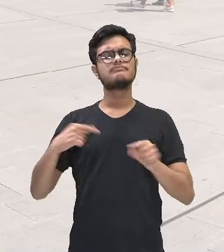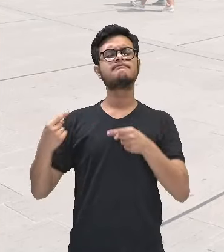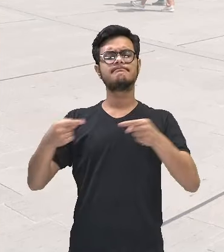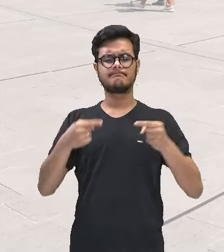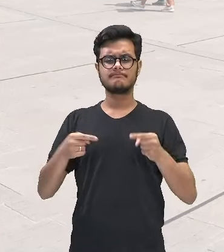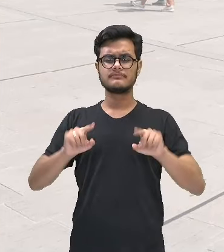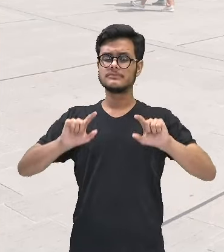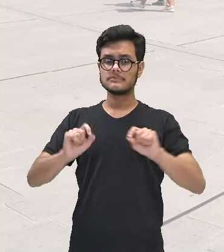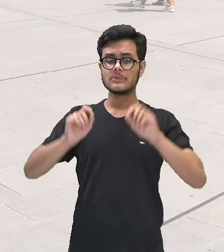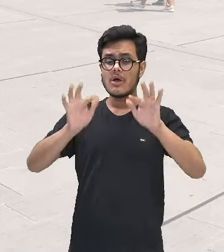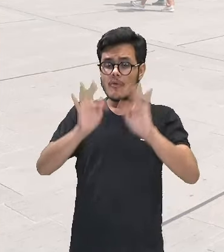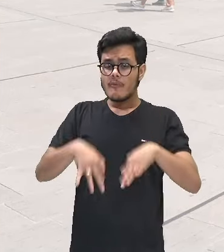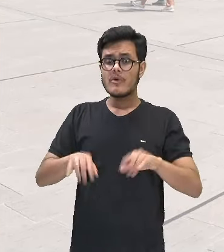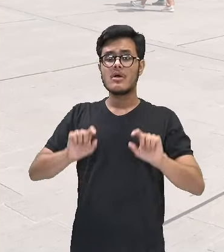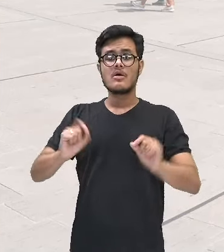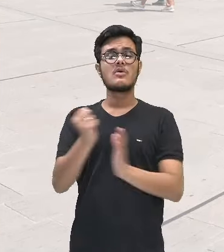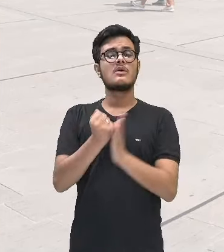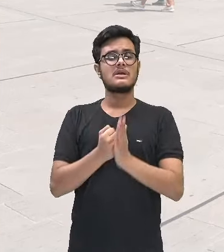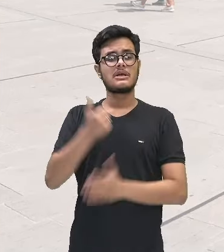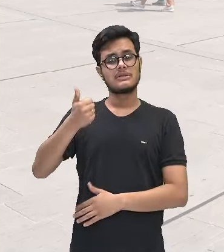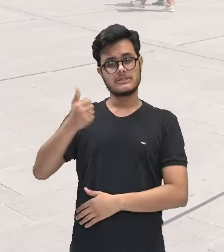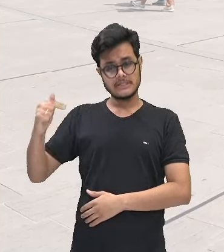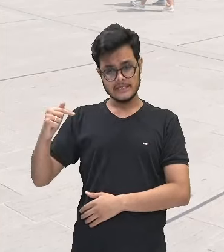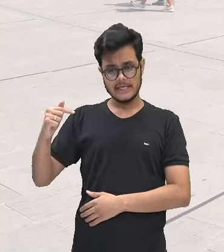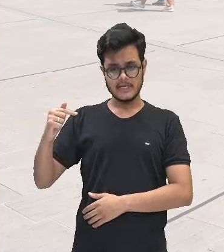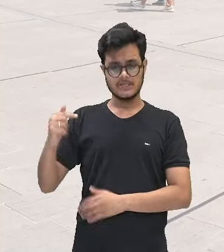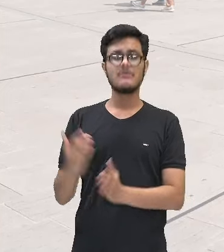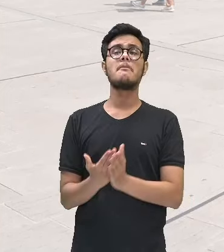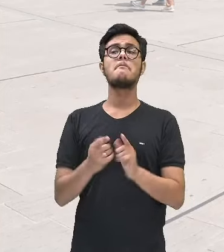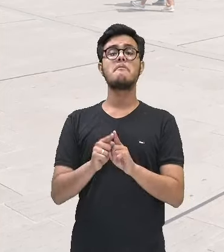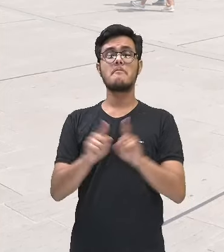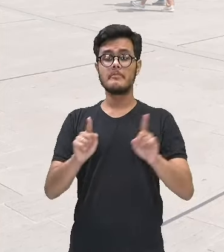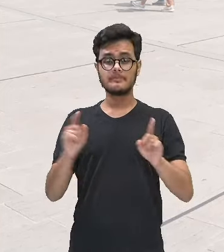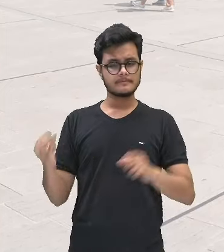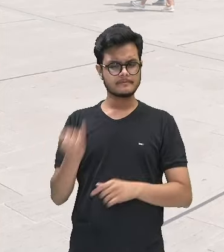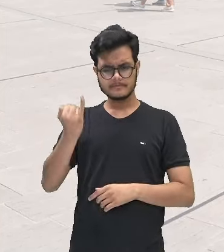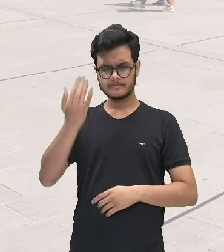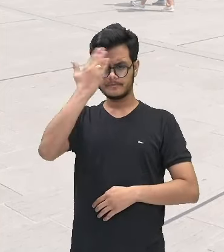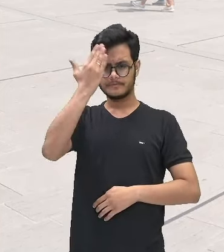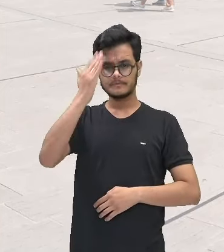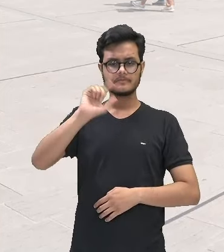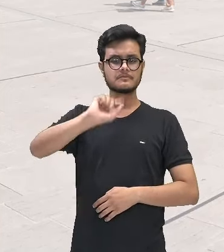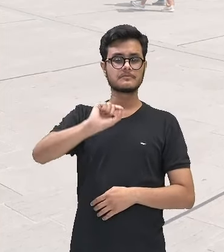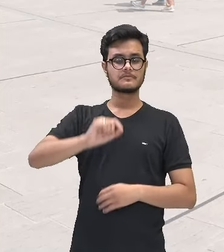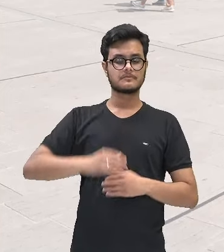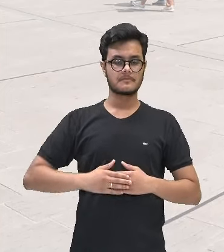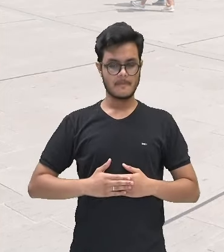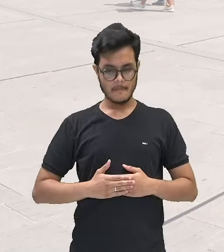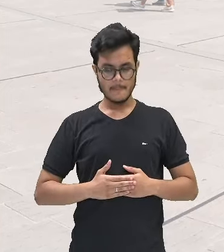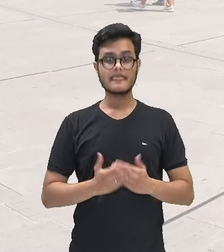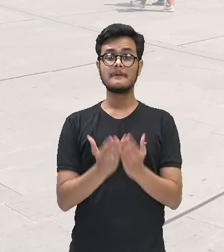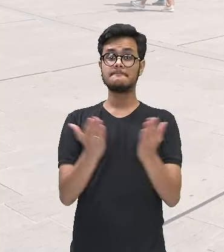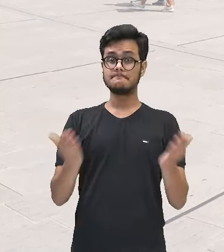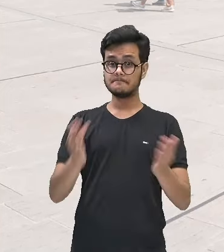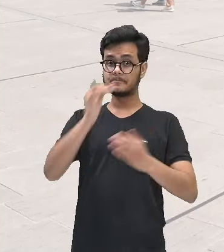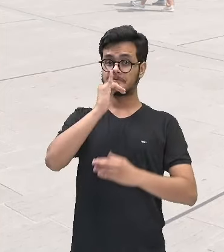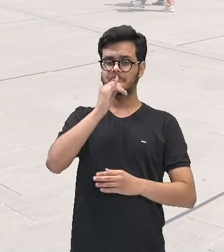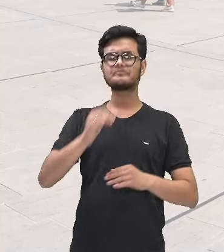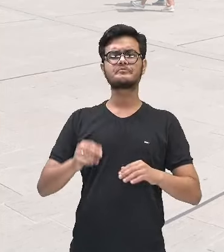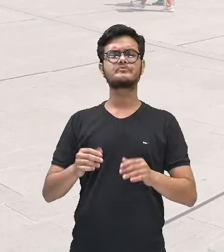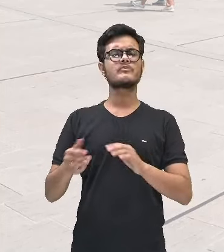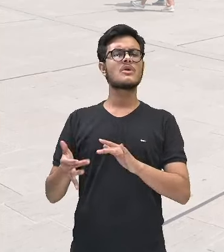seu fim aconteça no século XVII. Mas é importante nós frisarmos, que há aspectos